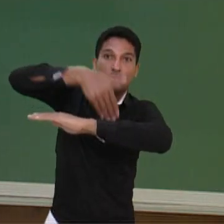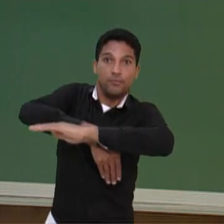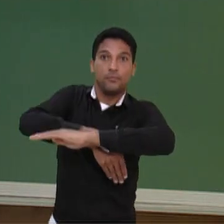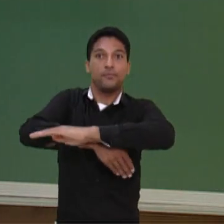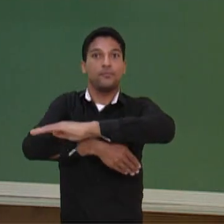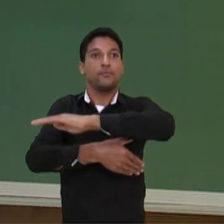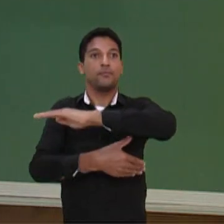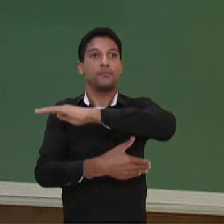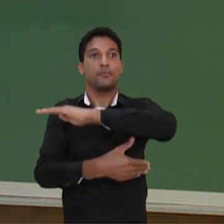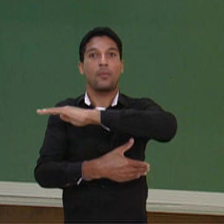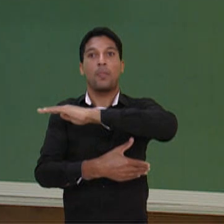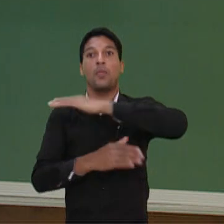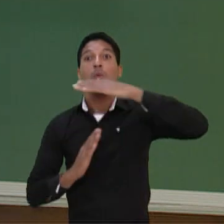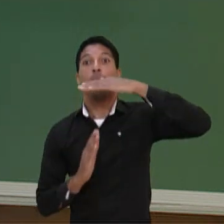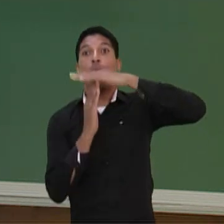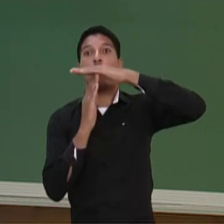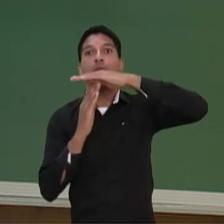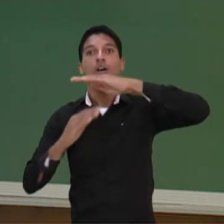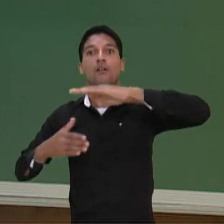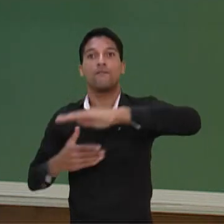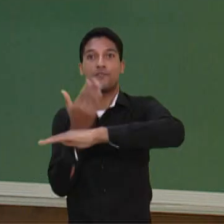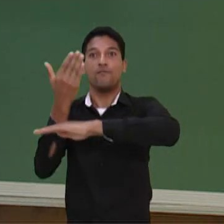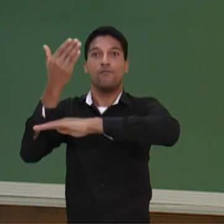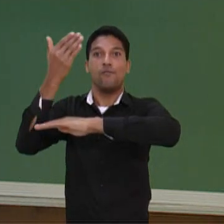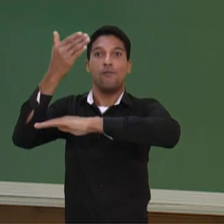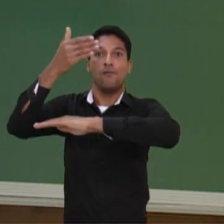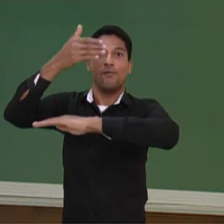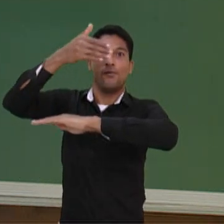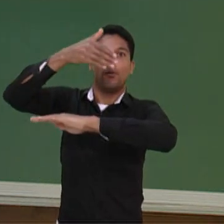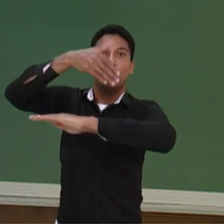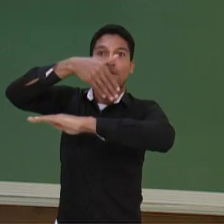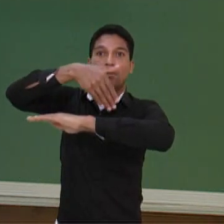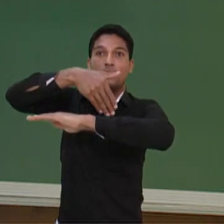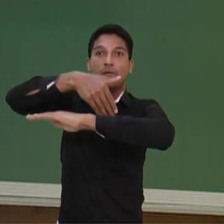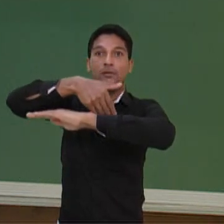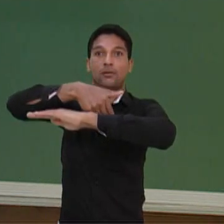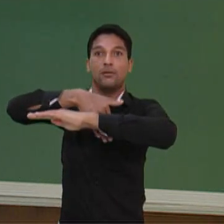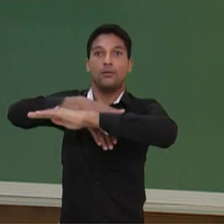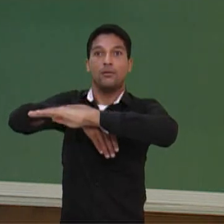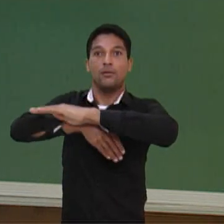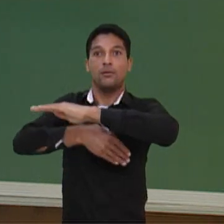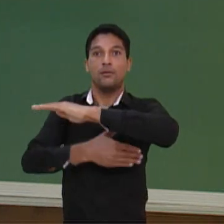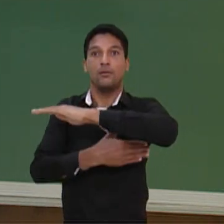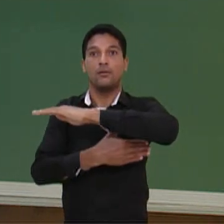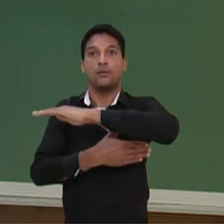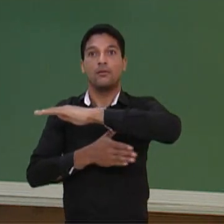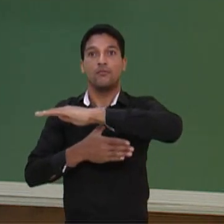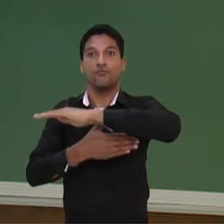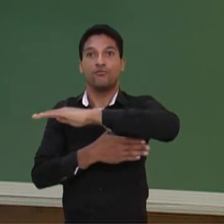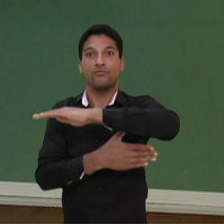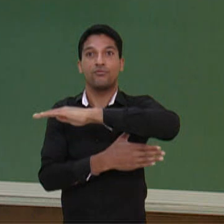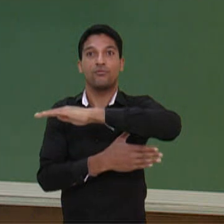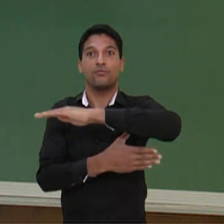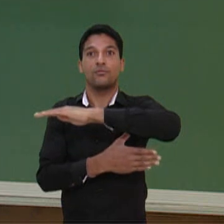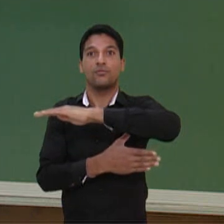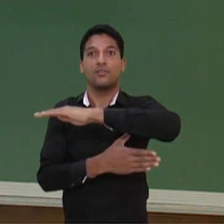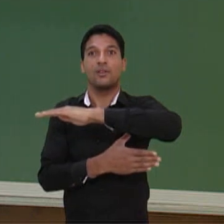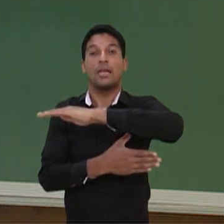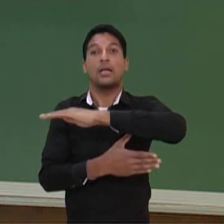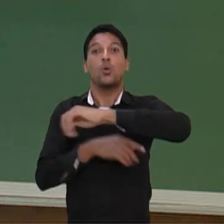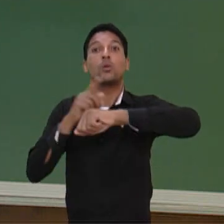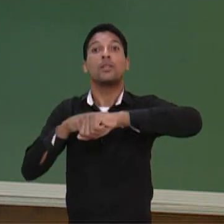Em 1 segundo ele está lá em 2 metros de altura, bem próximo, né? Porque o tempo desse salto dura 3